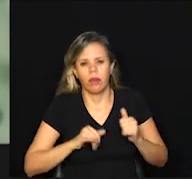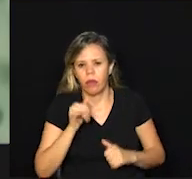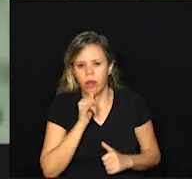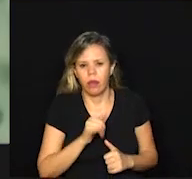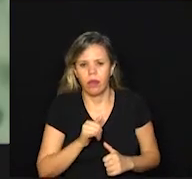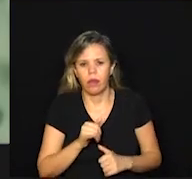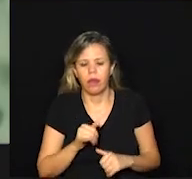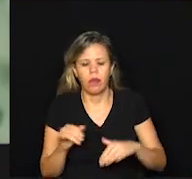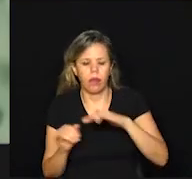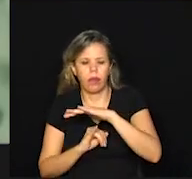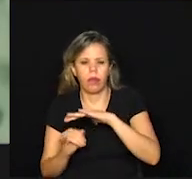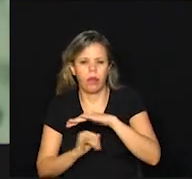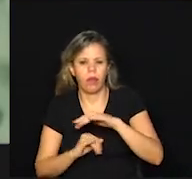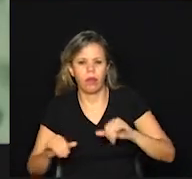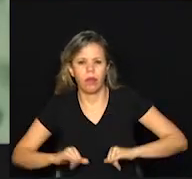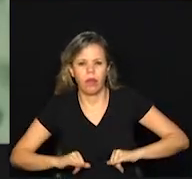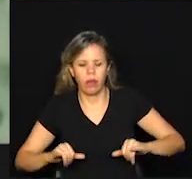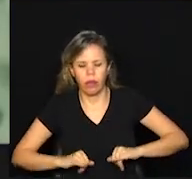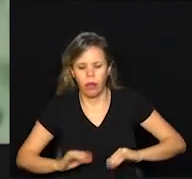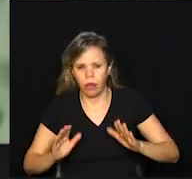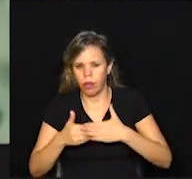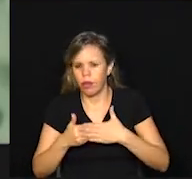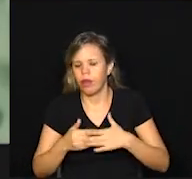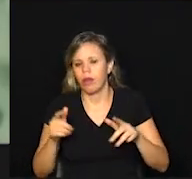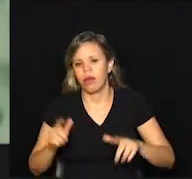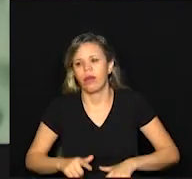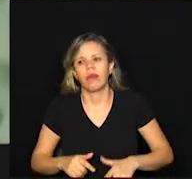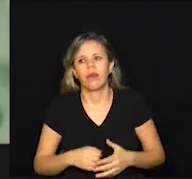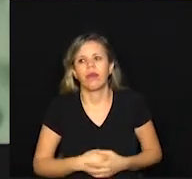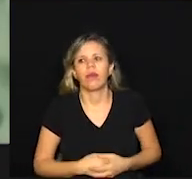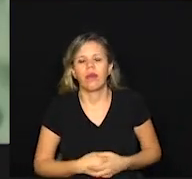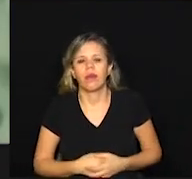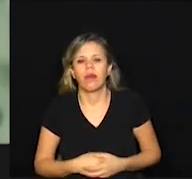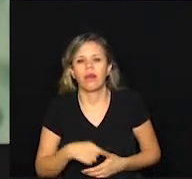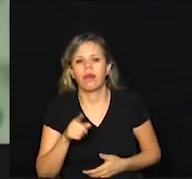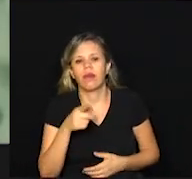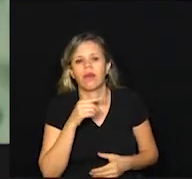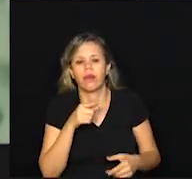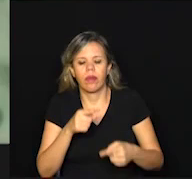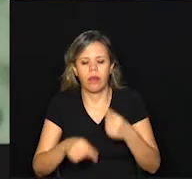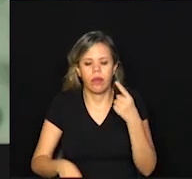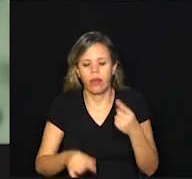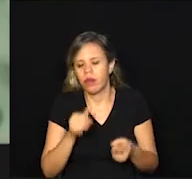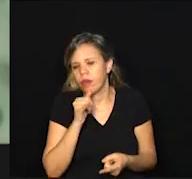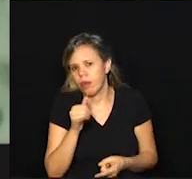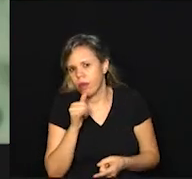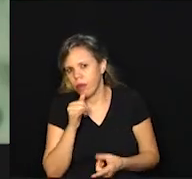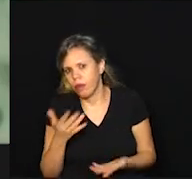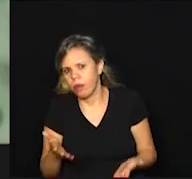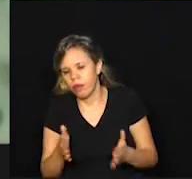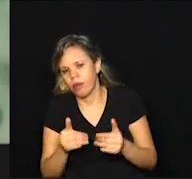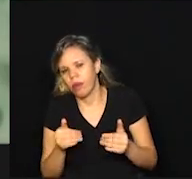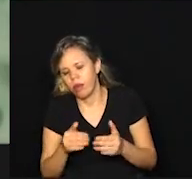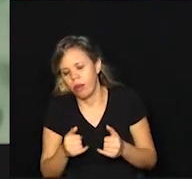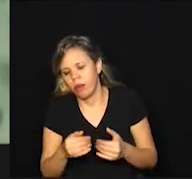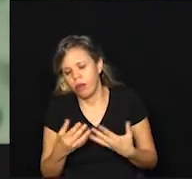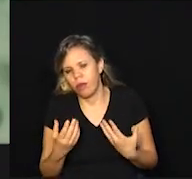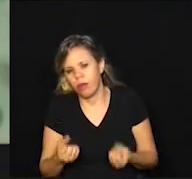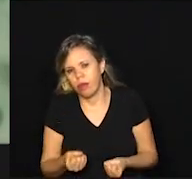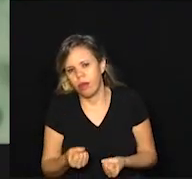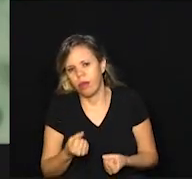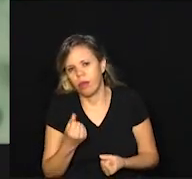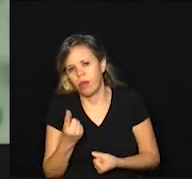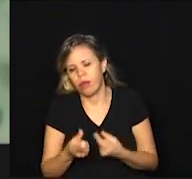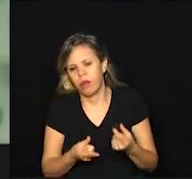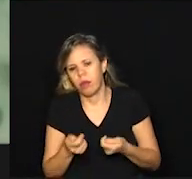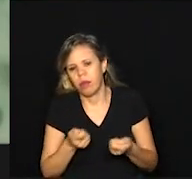exemplo que o casarão está sofrendo de fechar o acesso ao espaço né vocês em privado você tem que pedir uma permissão ou Tem